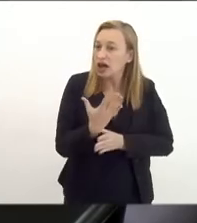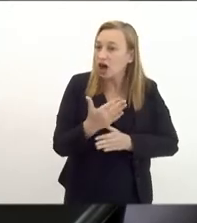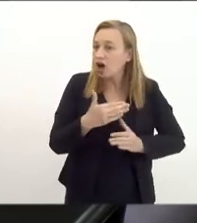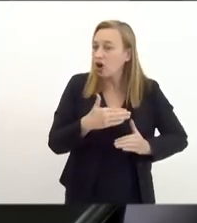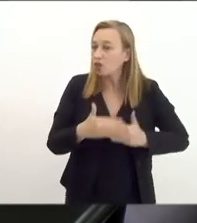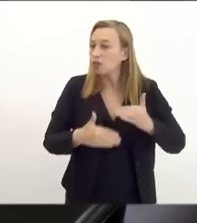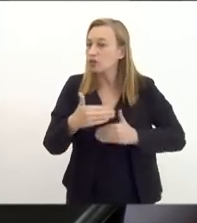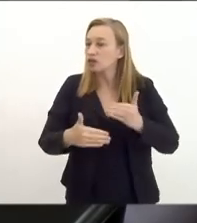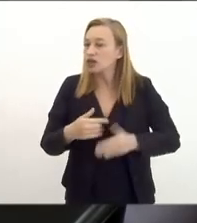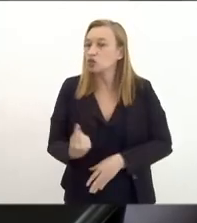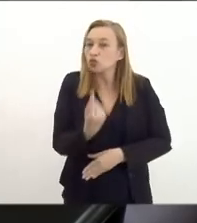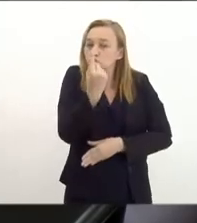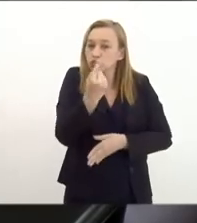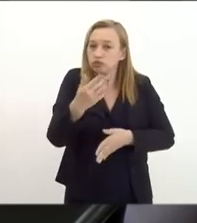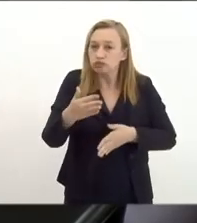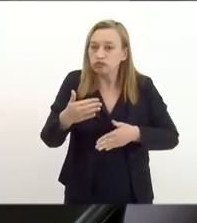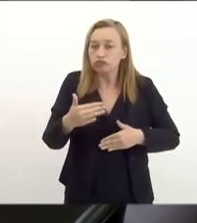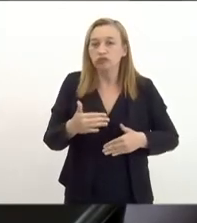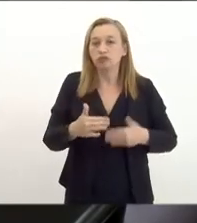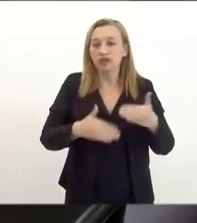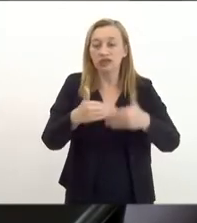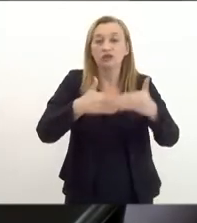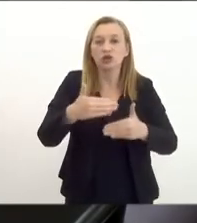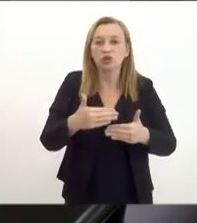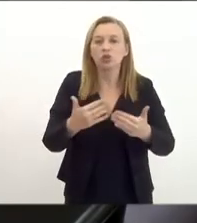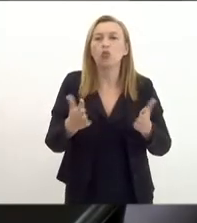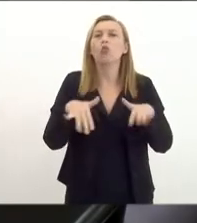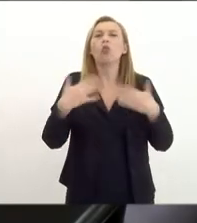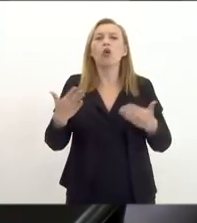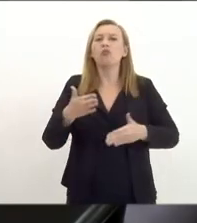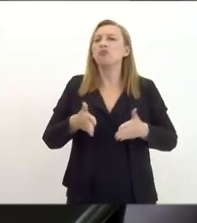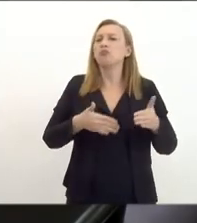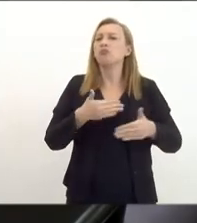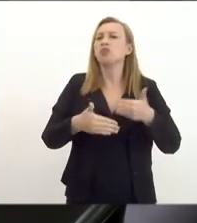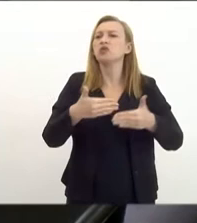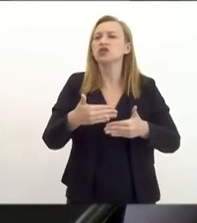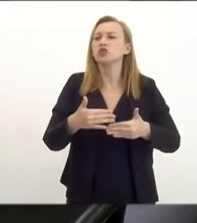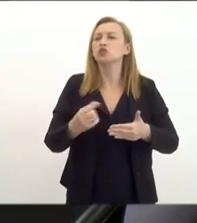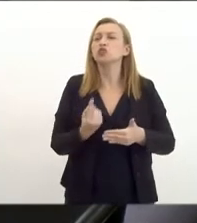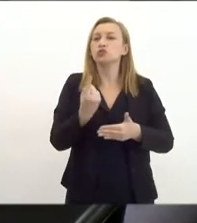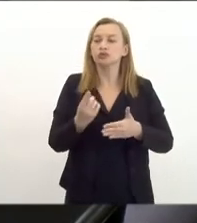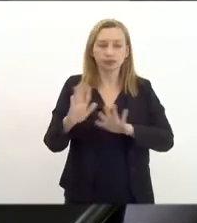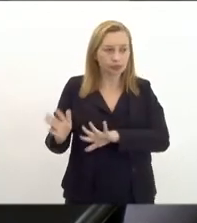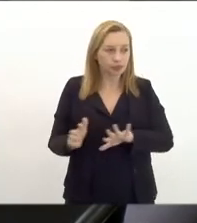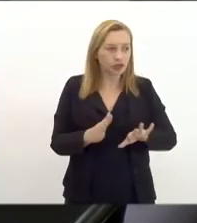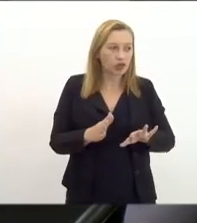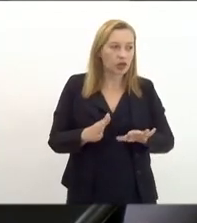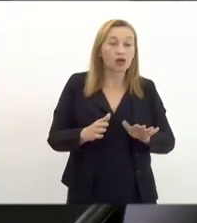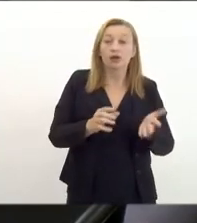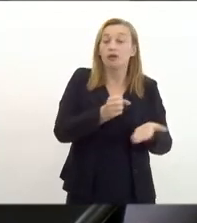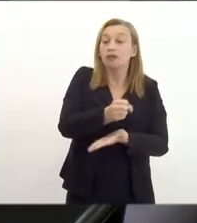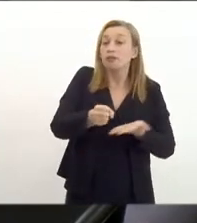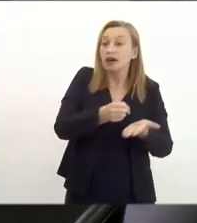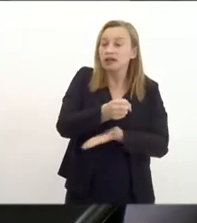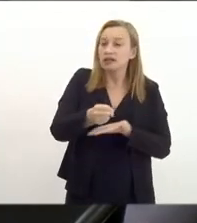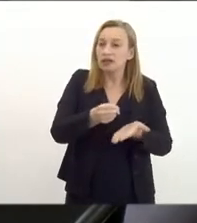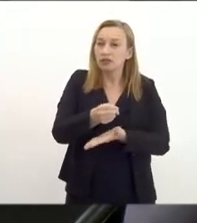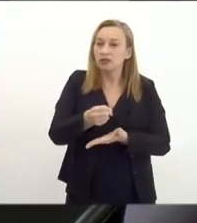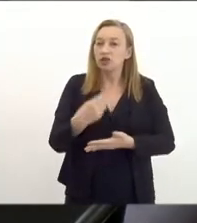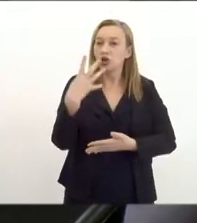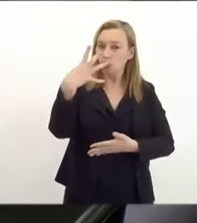processo único para avançar e o que que seria esse processo único a destinação um basicamente